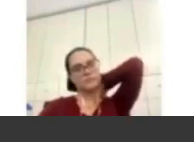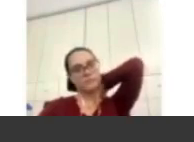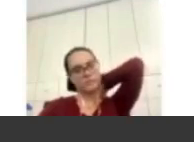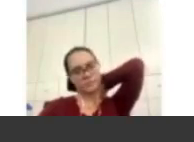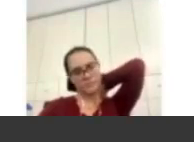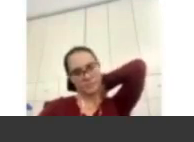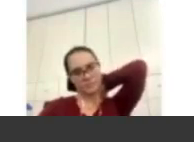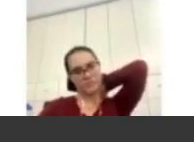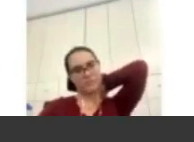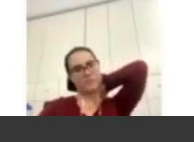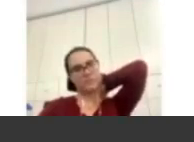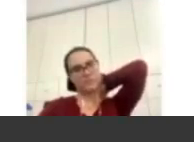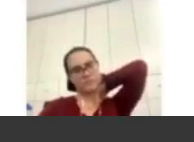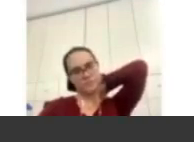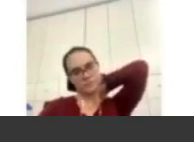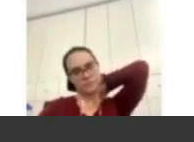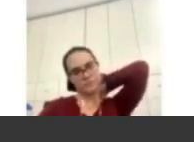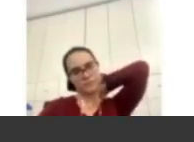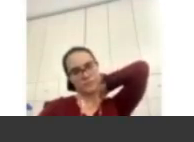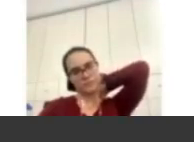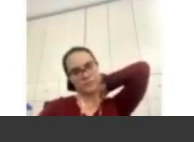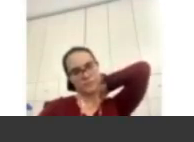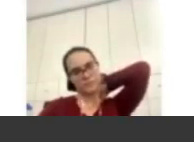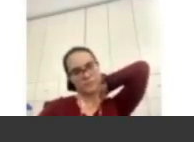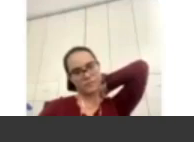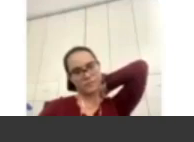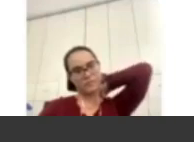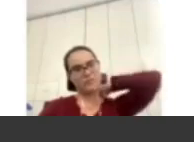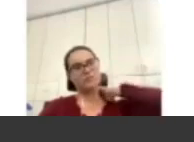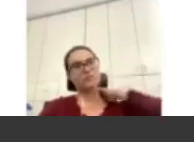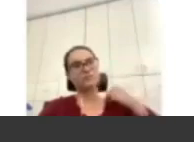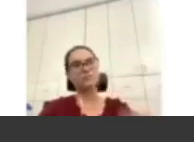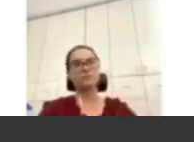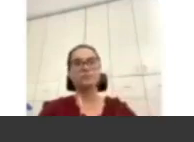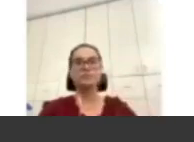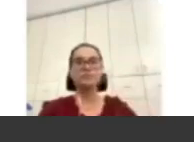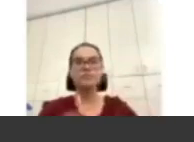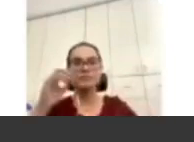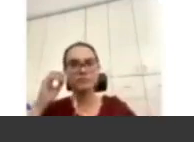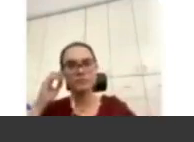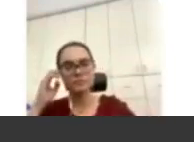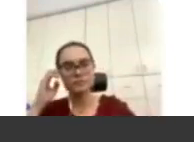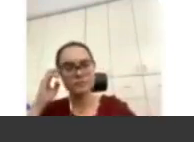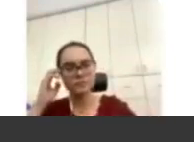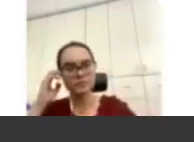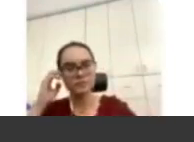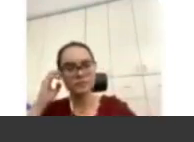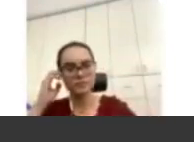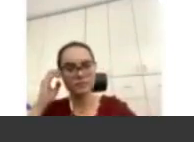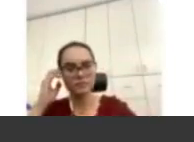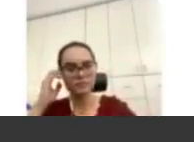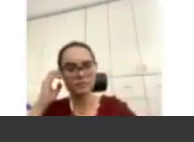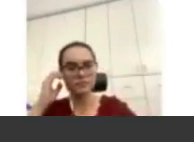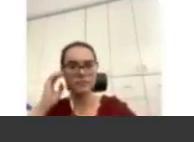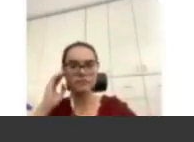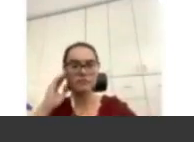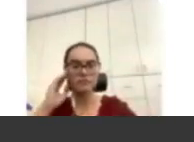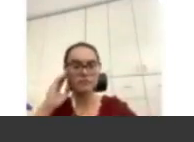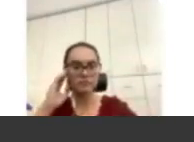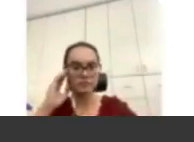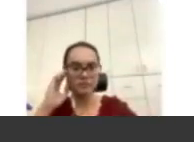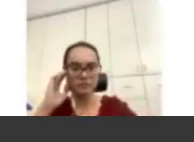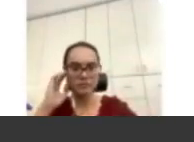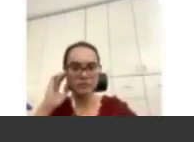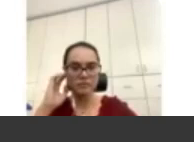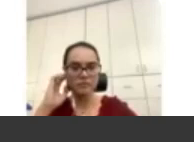situações urgentes também ficam geralmente nesse quadradinho vermelhinho. E a partir daí a gente tem uma sequência de linhas, né, interligadas ali, que